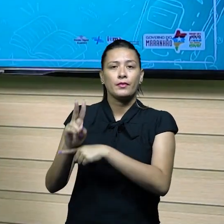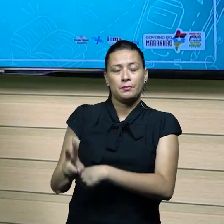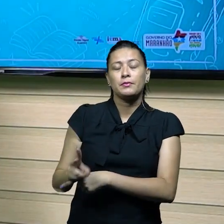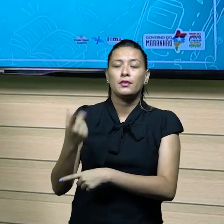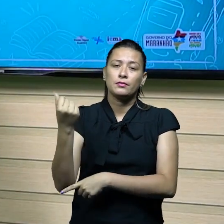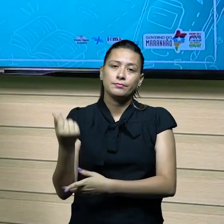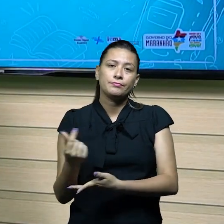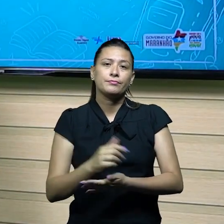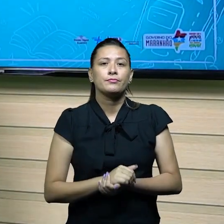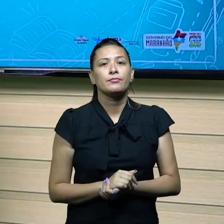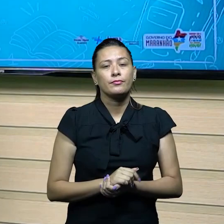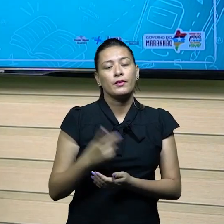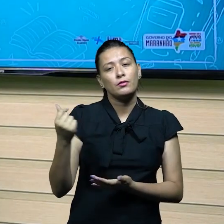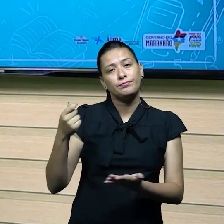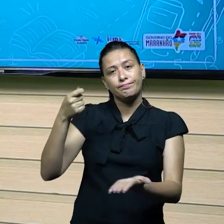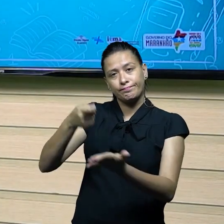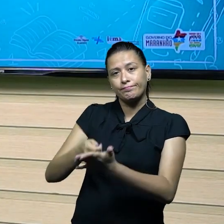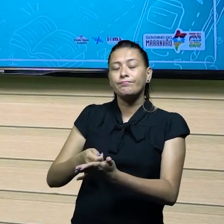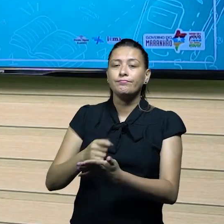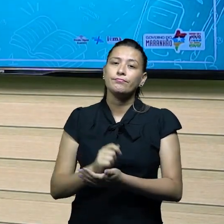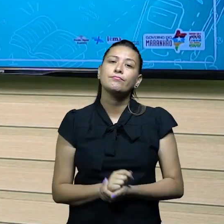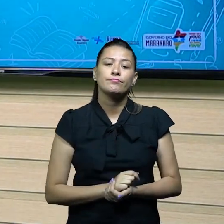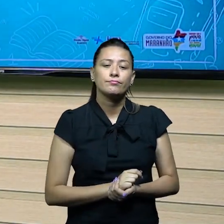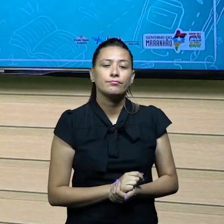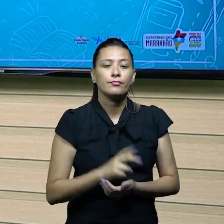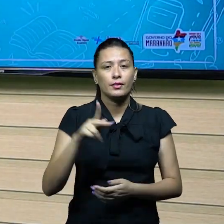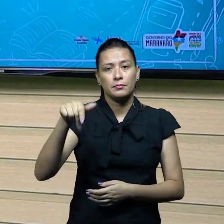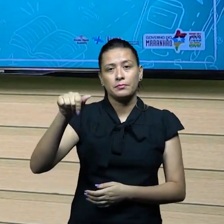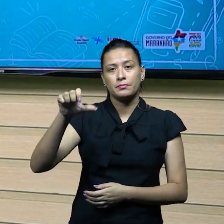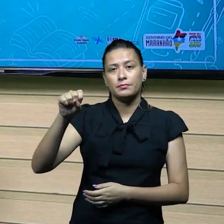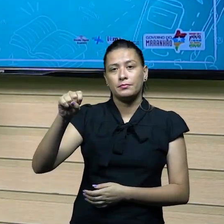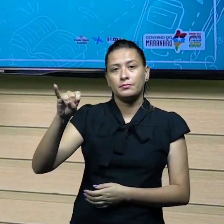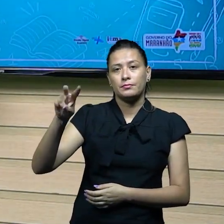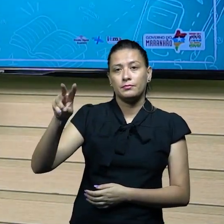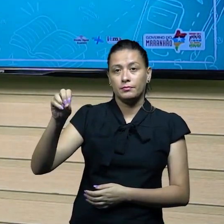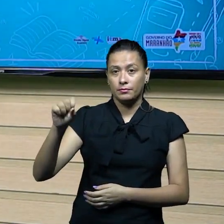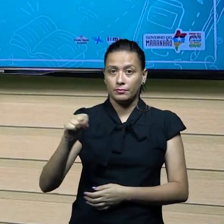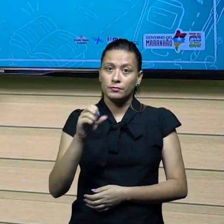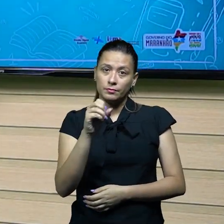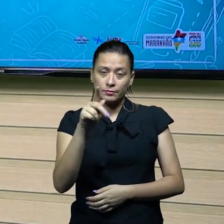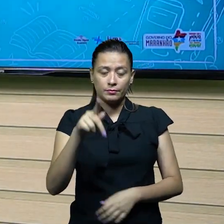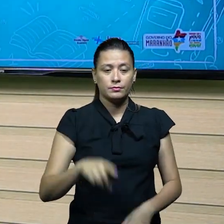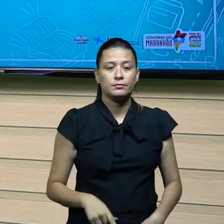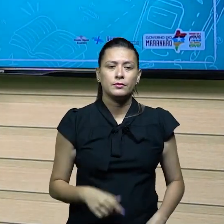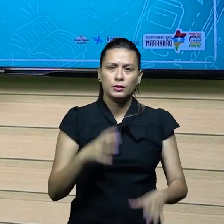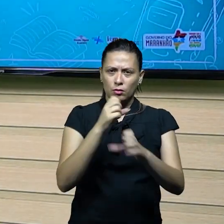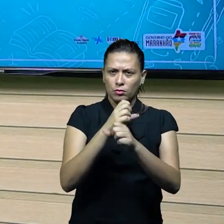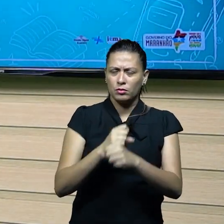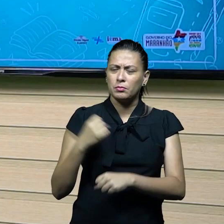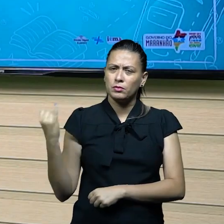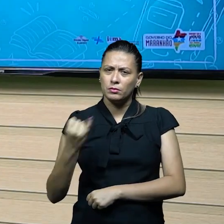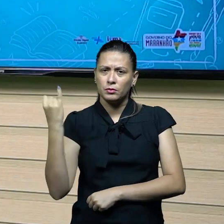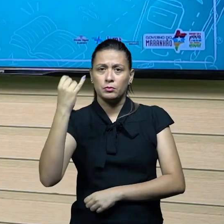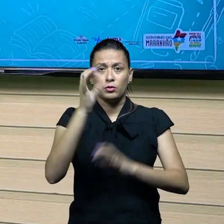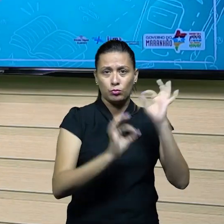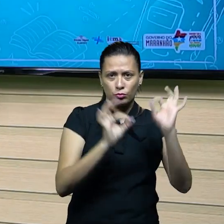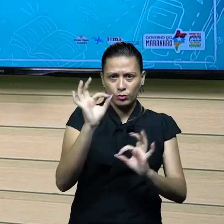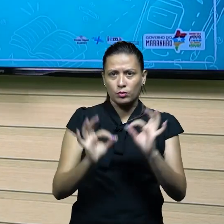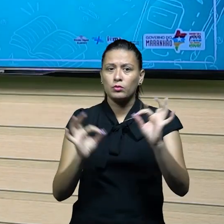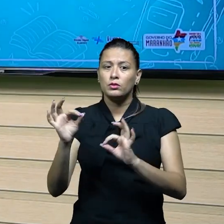esses vão ser os passivos, certinho? Então a contabilidade ela é muito importante, porque ele vai organizar tanto esse ativo quanto esse passivo, ele vai fazer isso